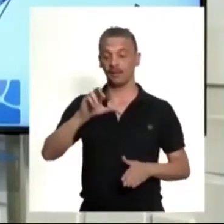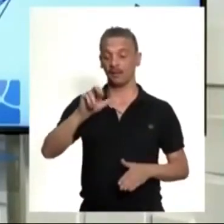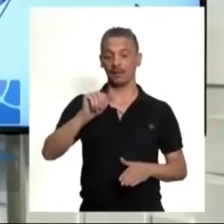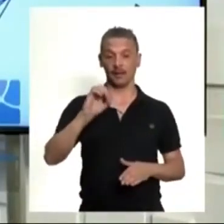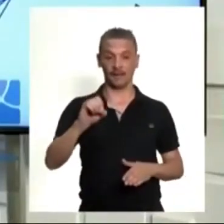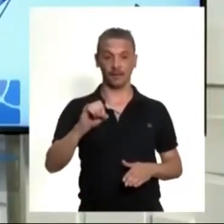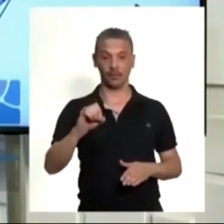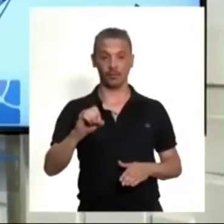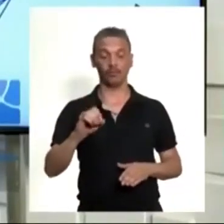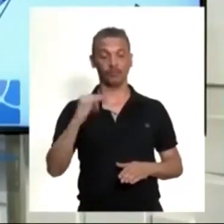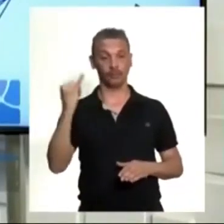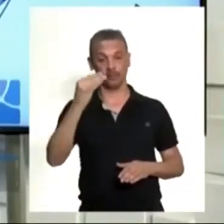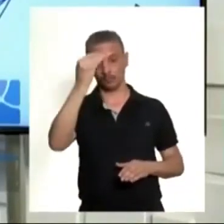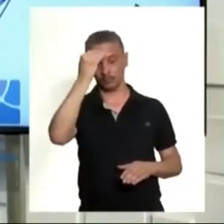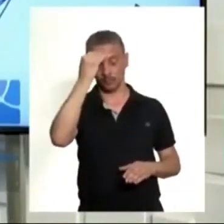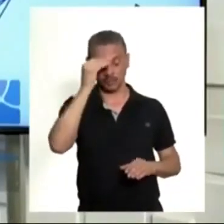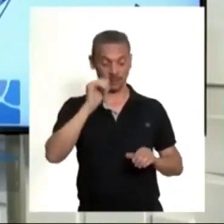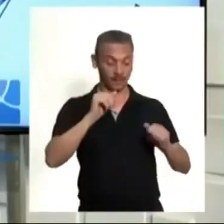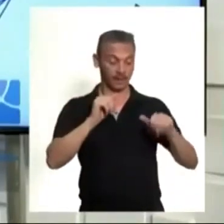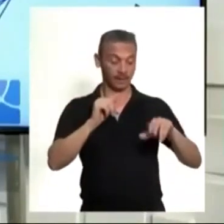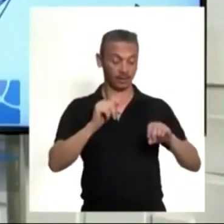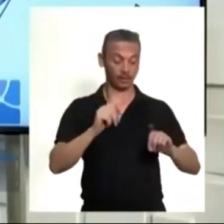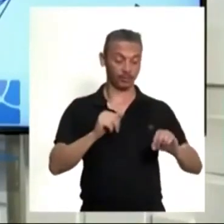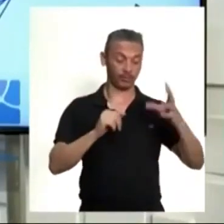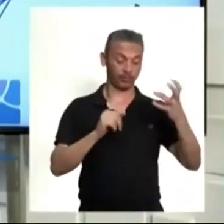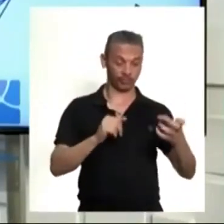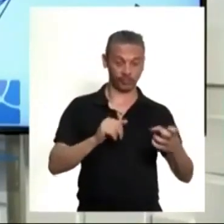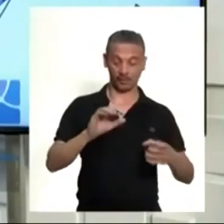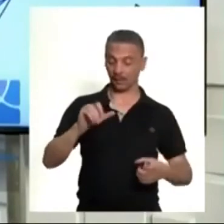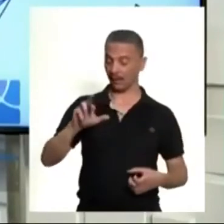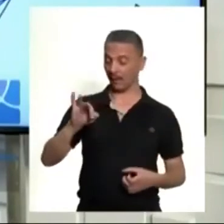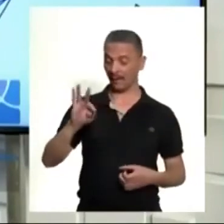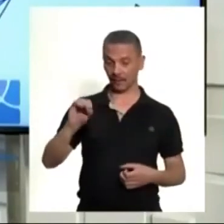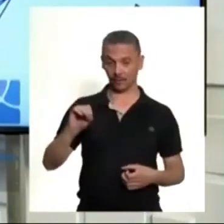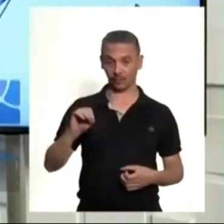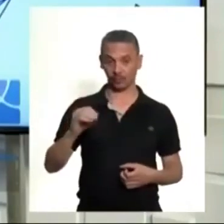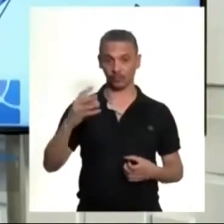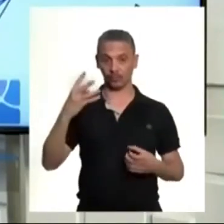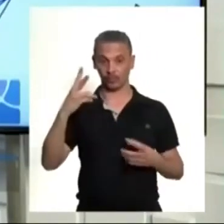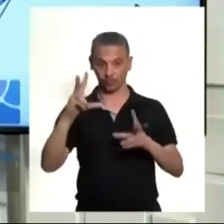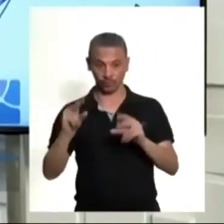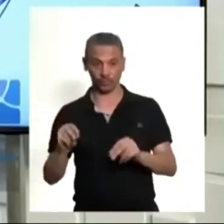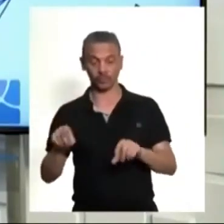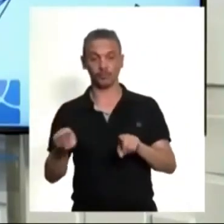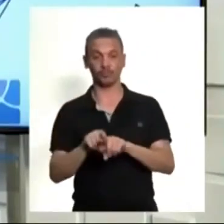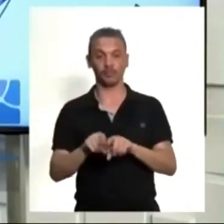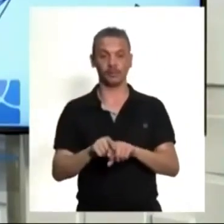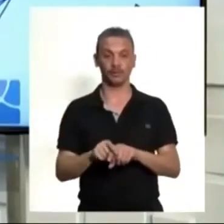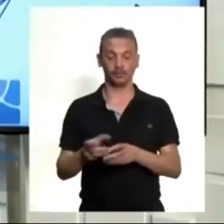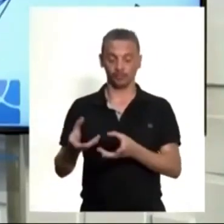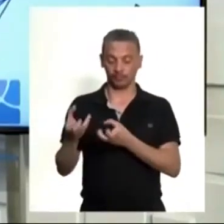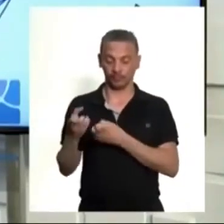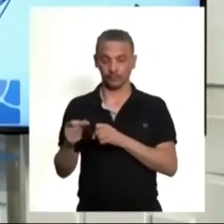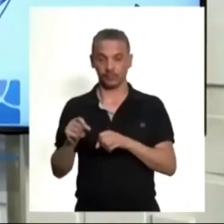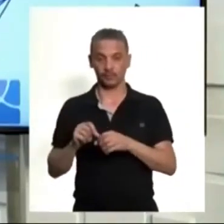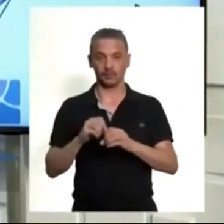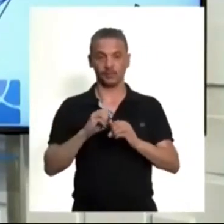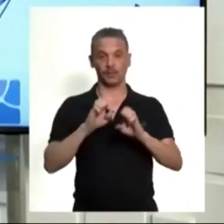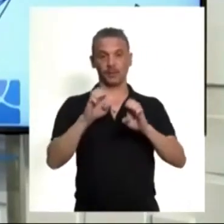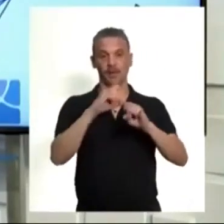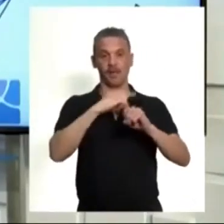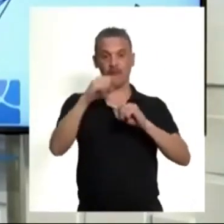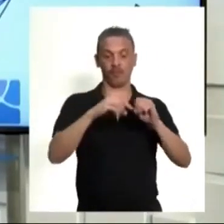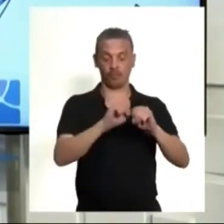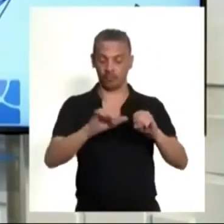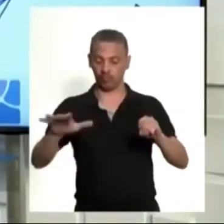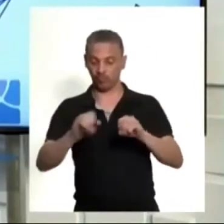sempre reduz, ânodo sempre oxida, quem reduz recebe elétrons, quem oxida dá elétrons. E